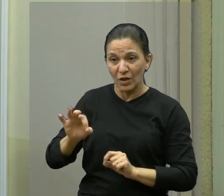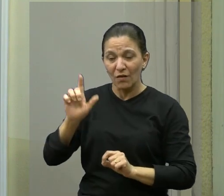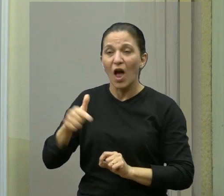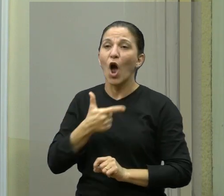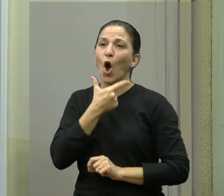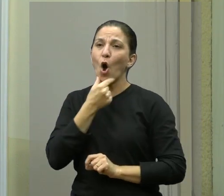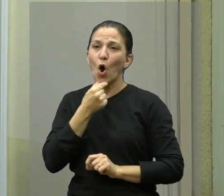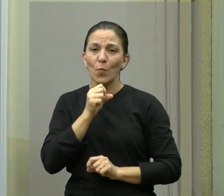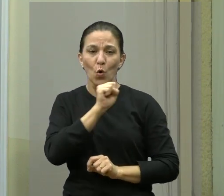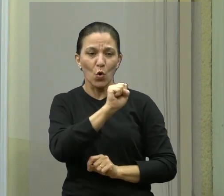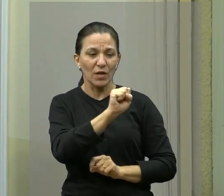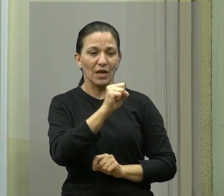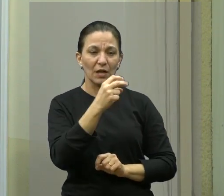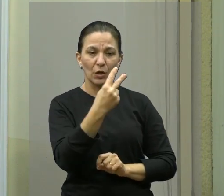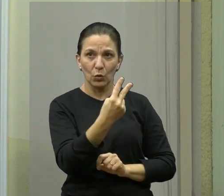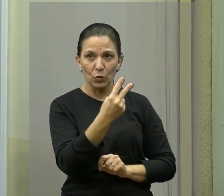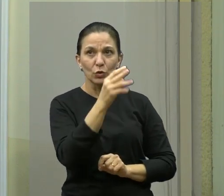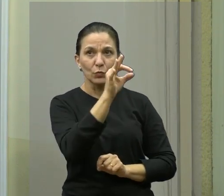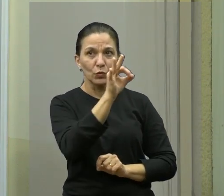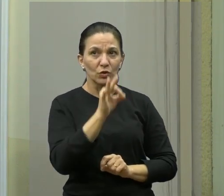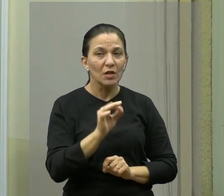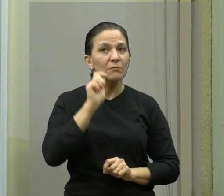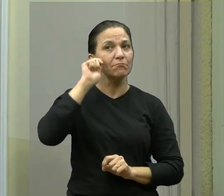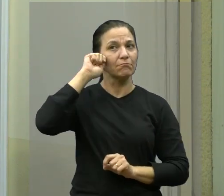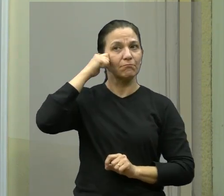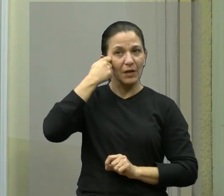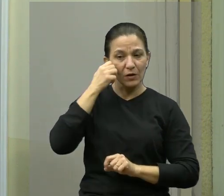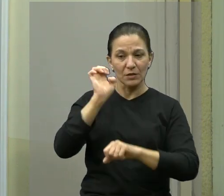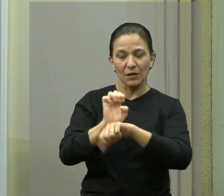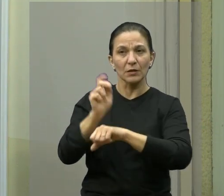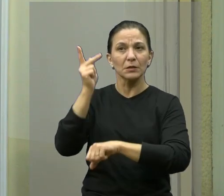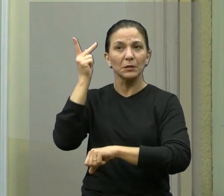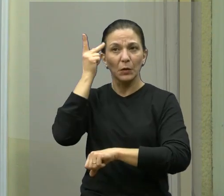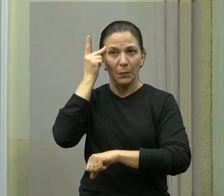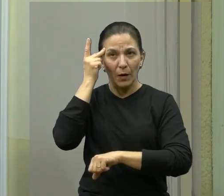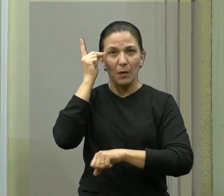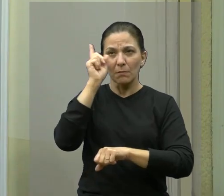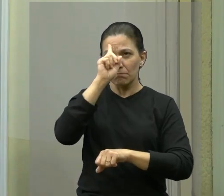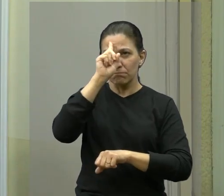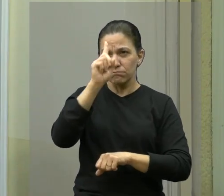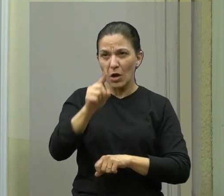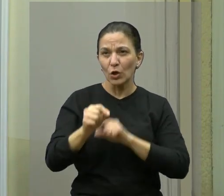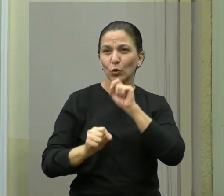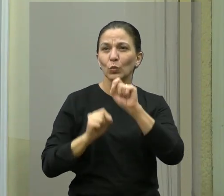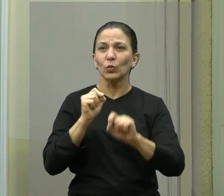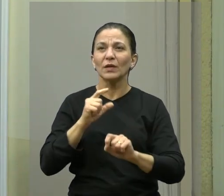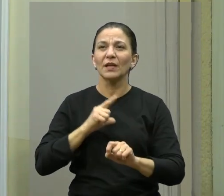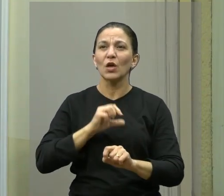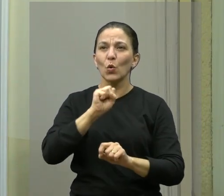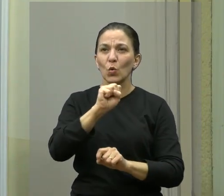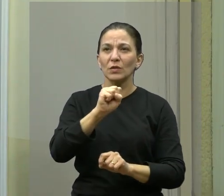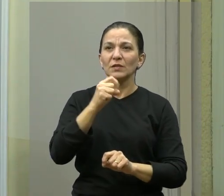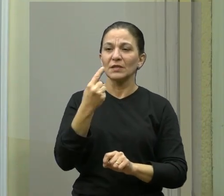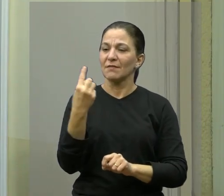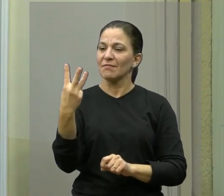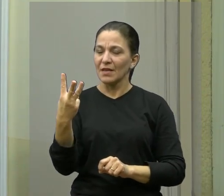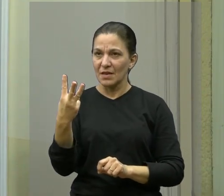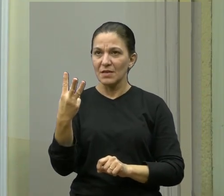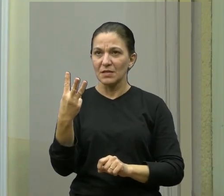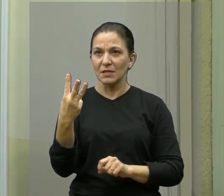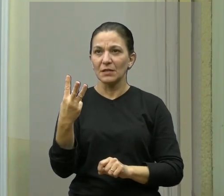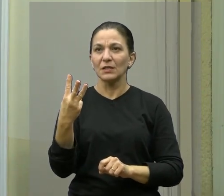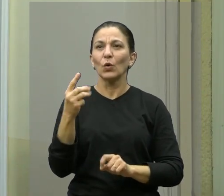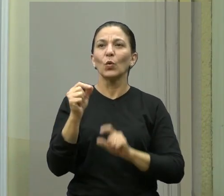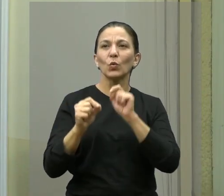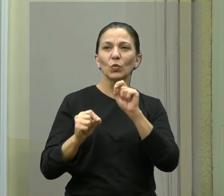homens, 82% são negros. No estado de São Paulo, sob o comando de Derrite, registrou 813 ocorrências